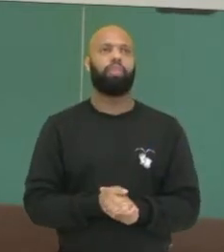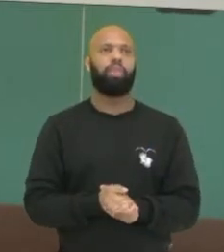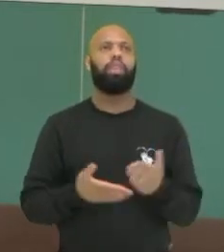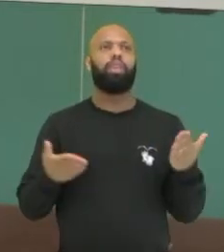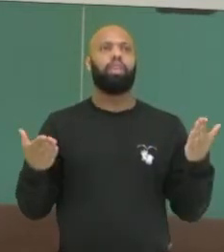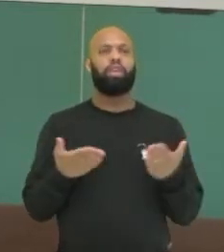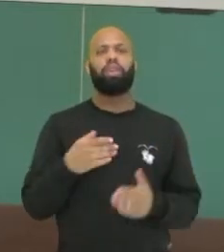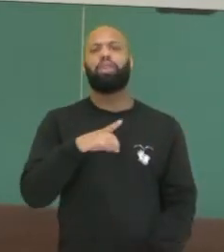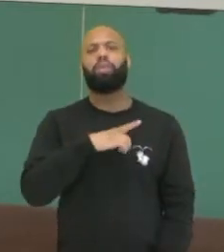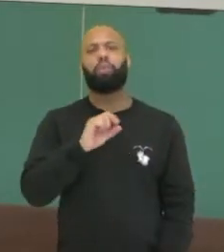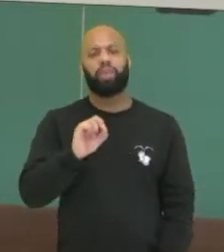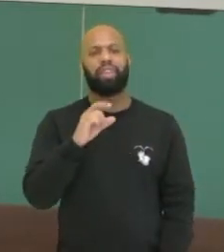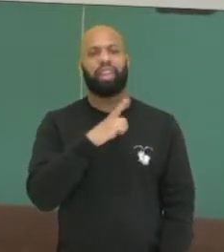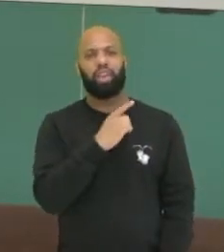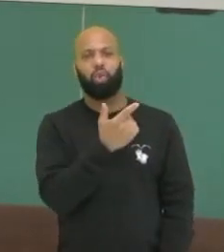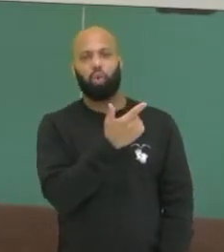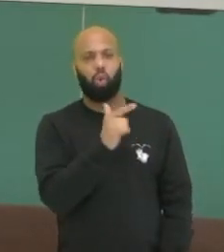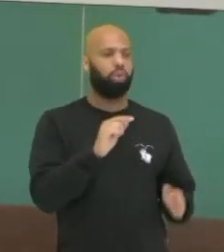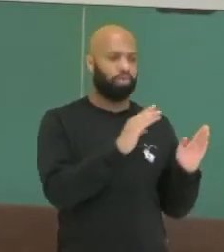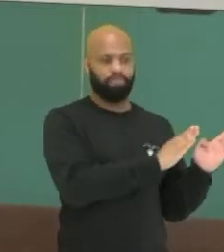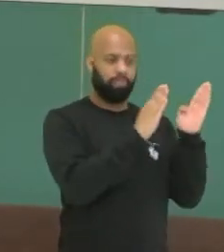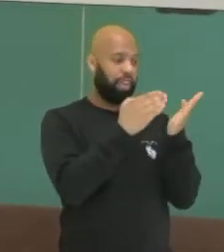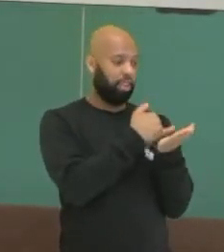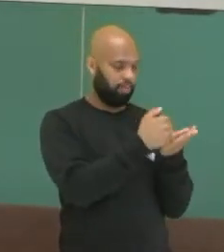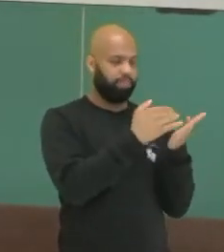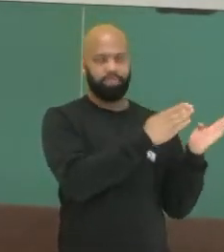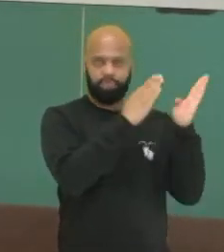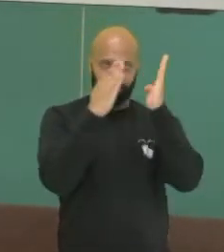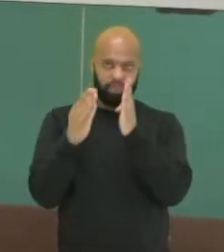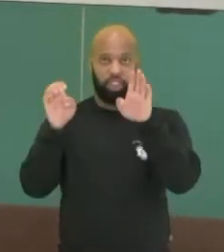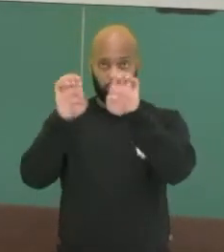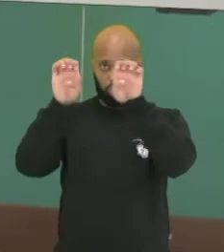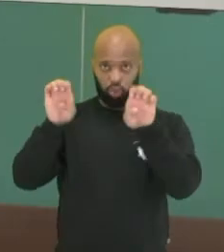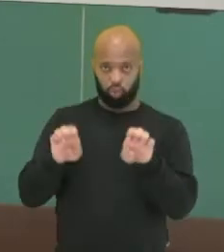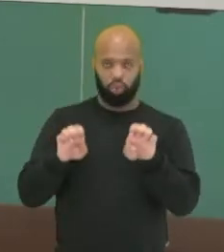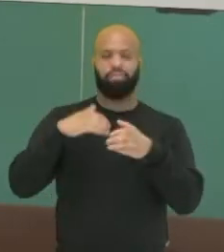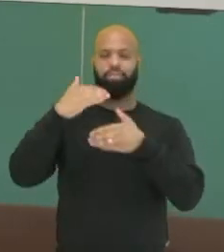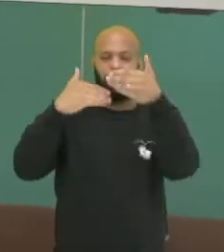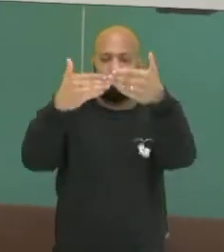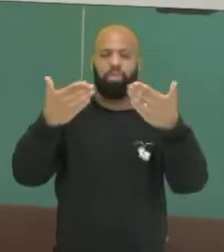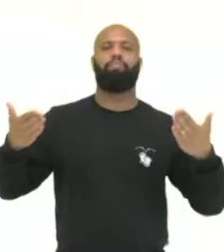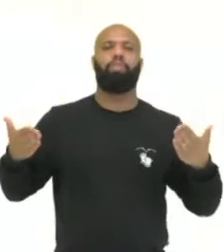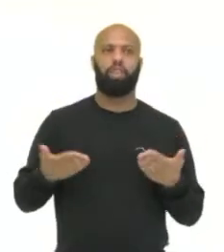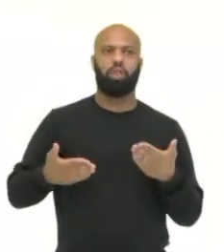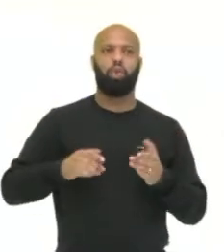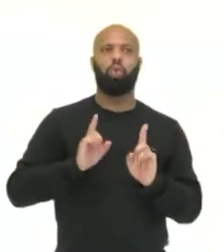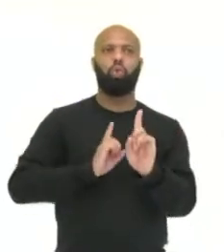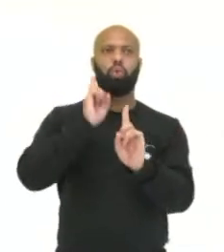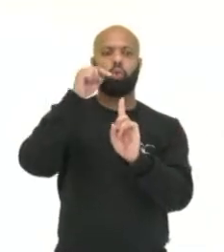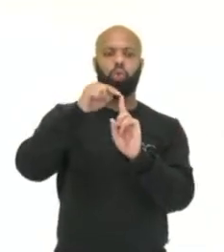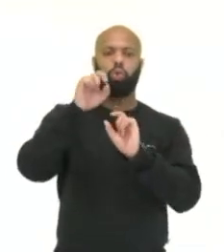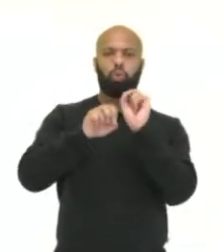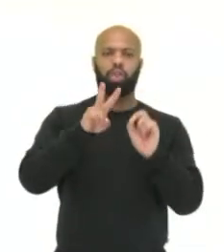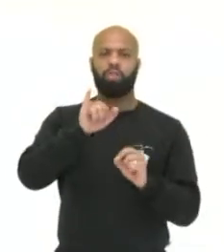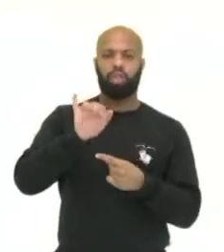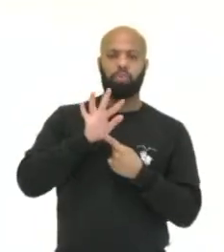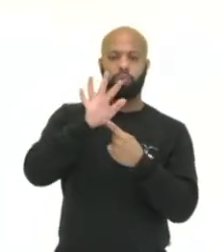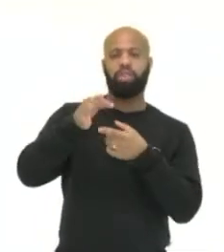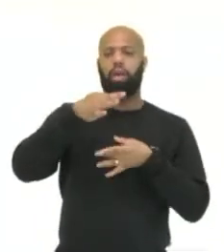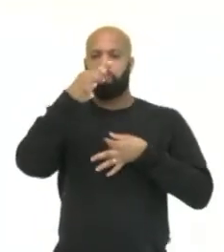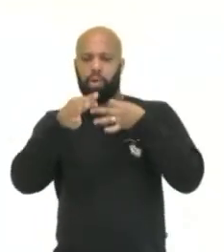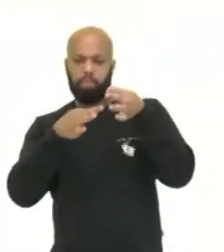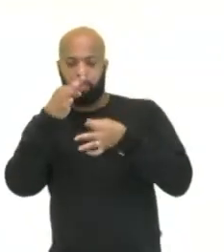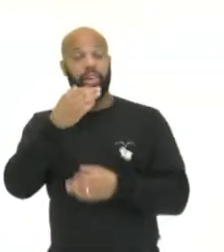Seguindo, nós temos outra parte que forma a estrutura de um artigo, desenvolvimento, que tem a finalidade de apresentar argumentos